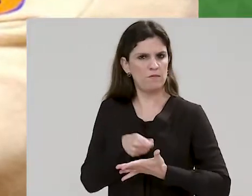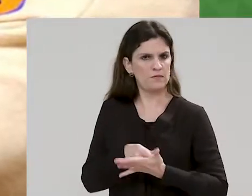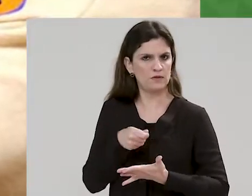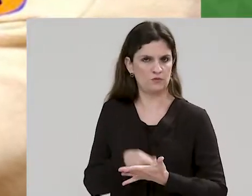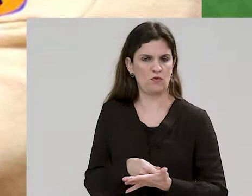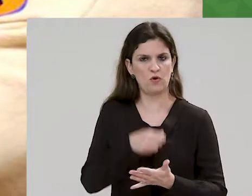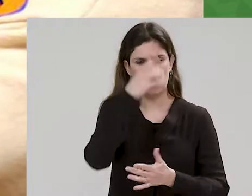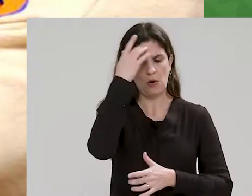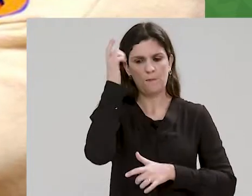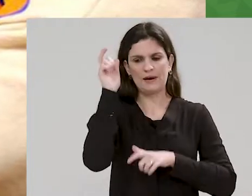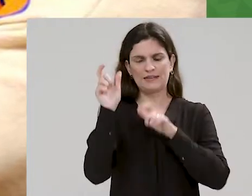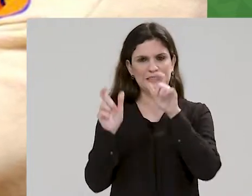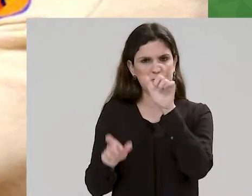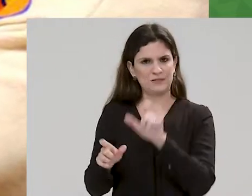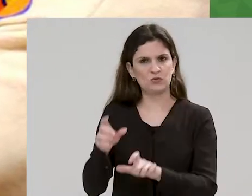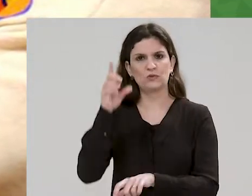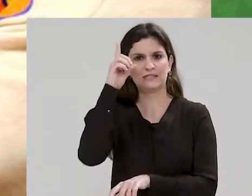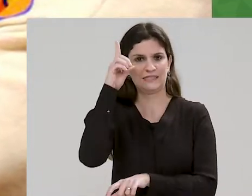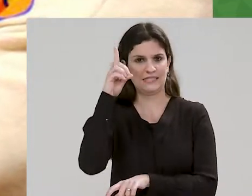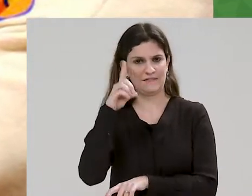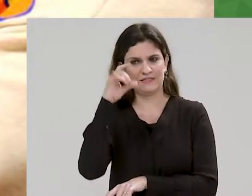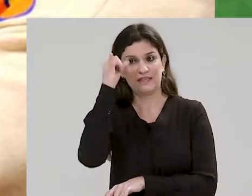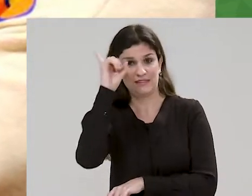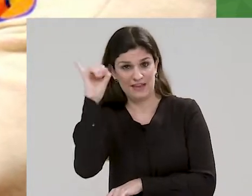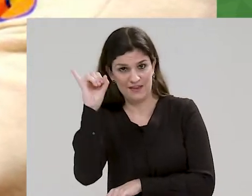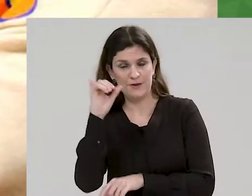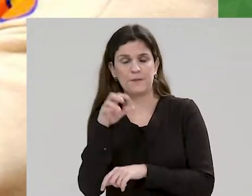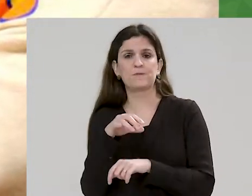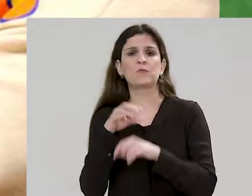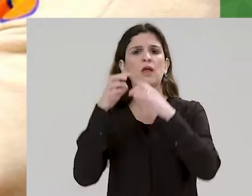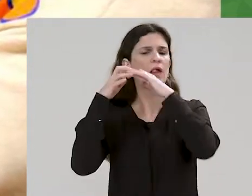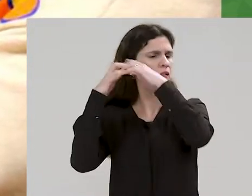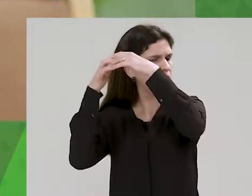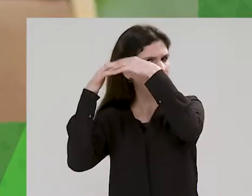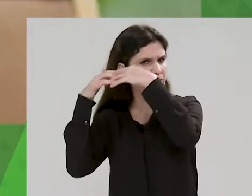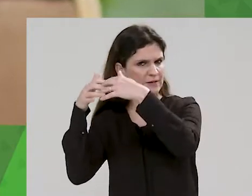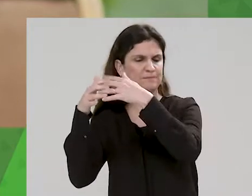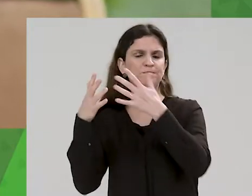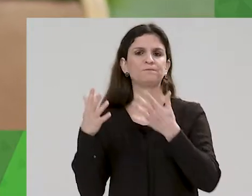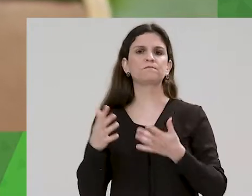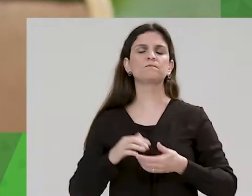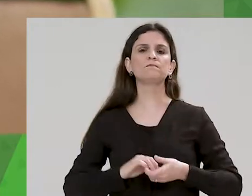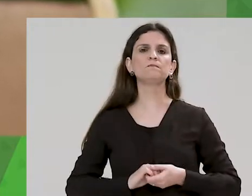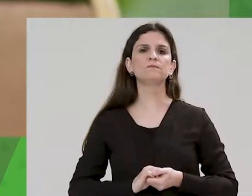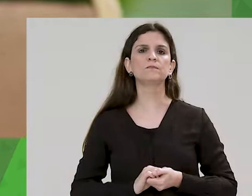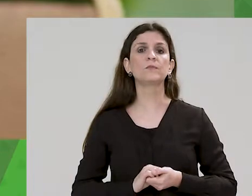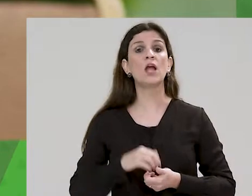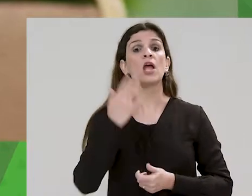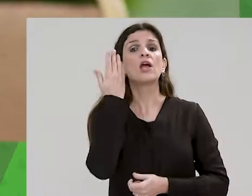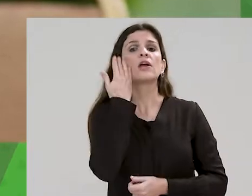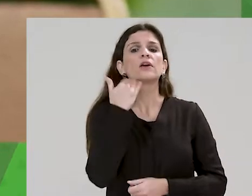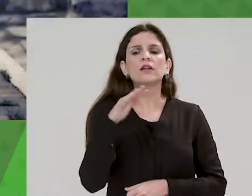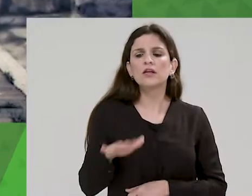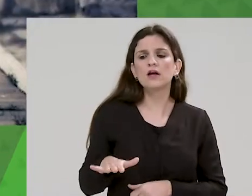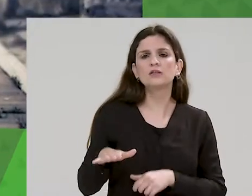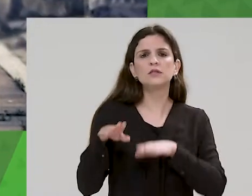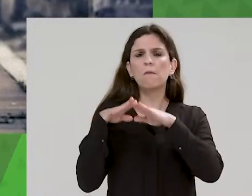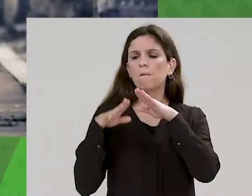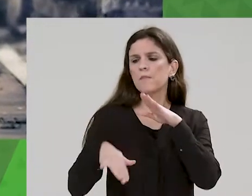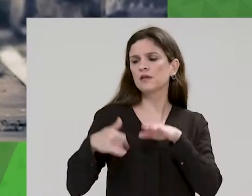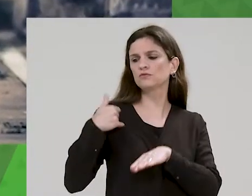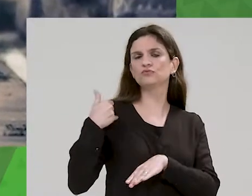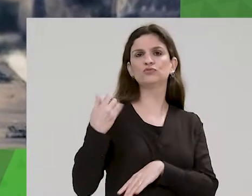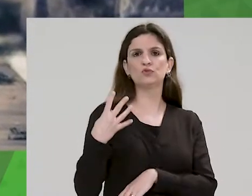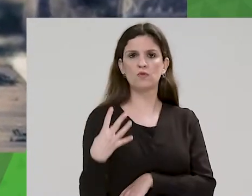é obrigatório o uso de máscaras para as pessoas com deficiência intelectual ou transtorno psicossociais,